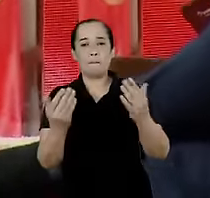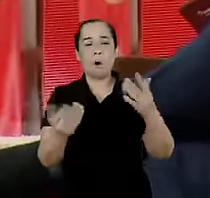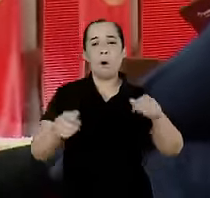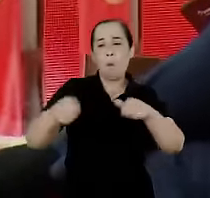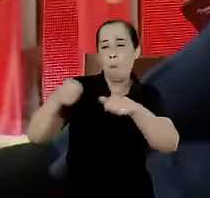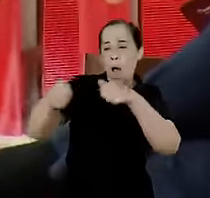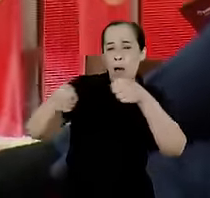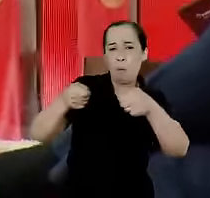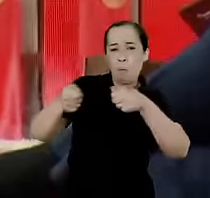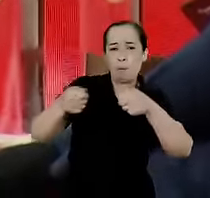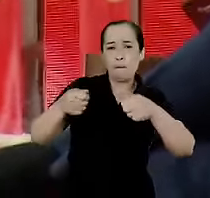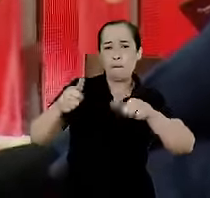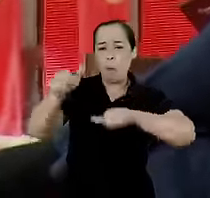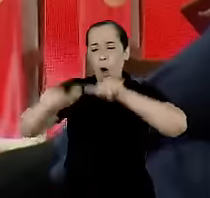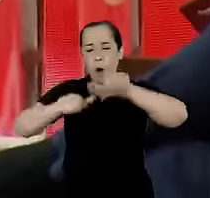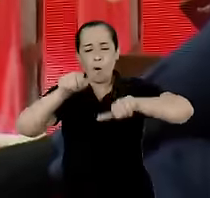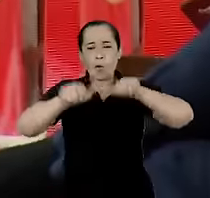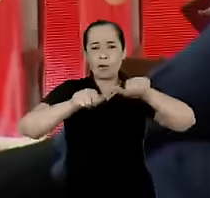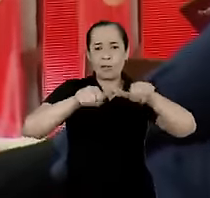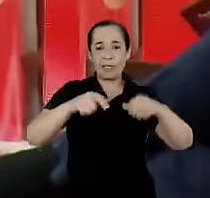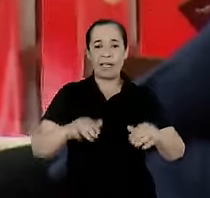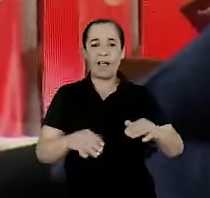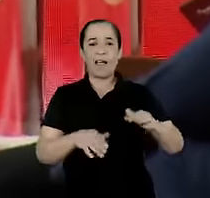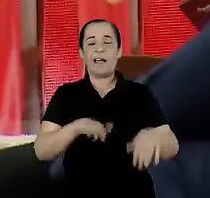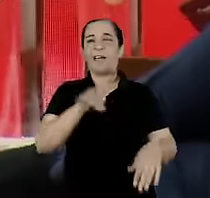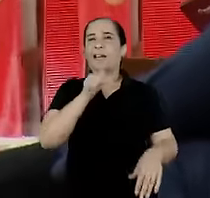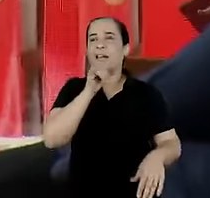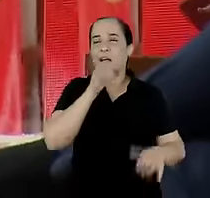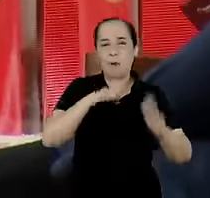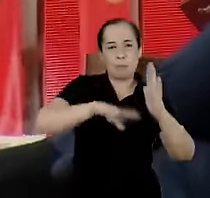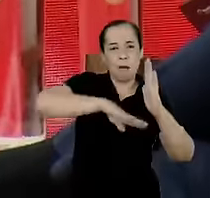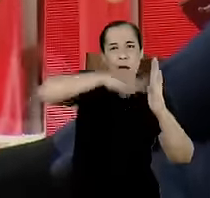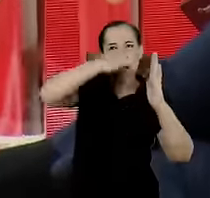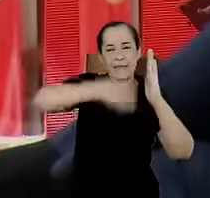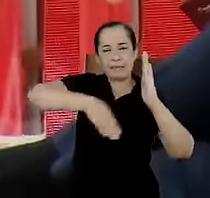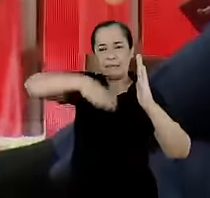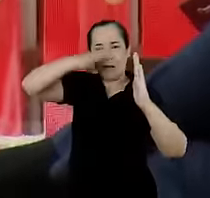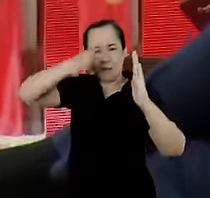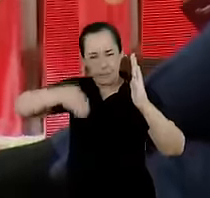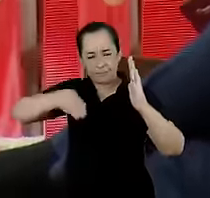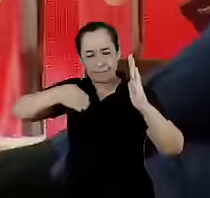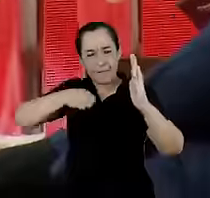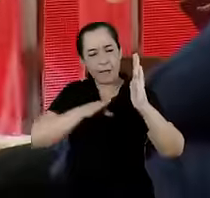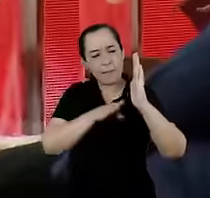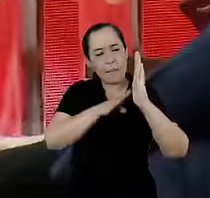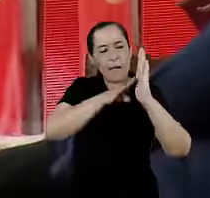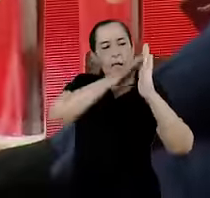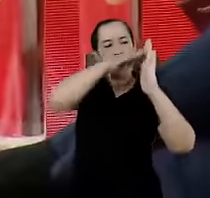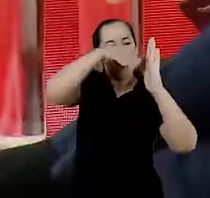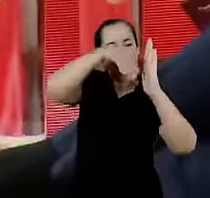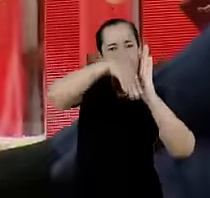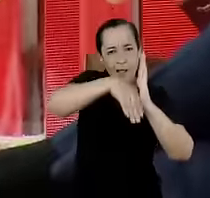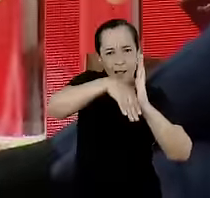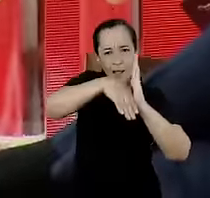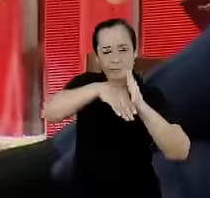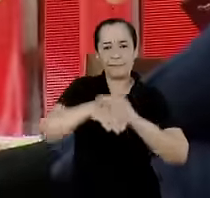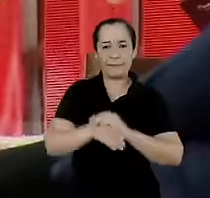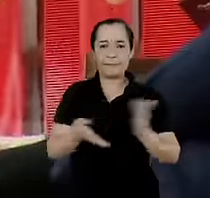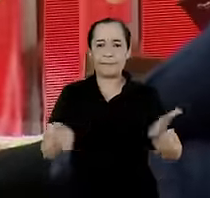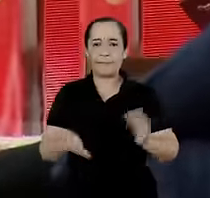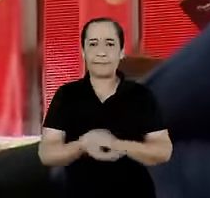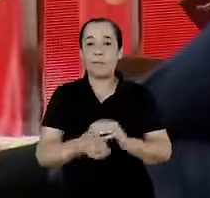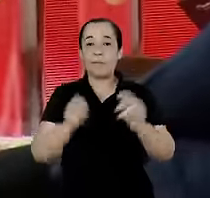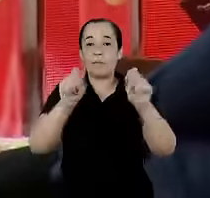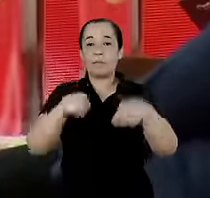curva você pode dizer também que a cauda da distribuição engordou um pouco Às vezes isso é possível também nessa né usando a